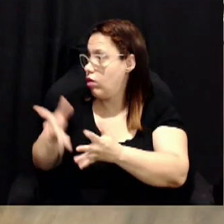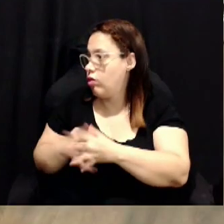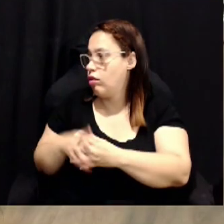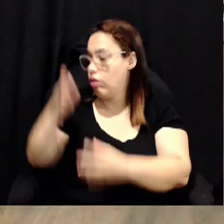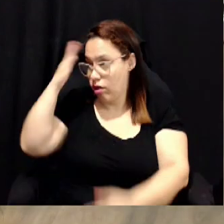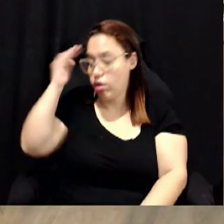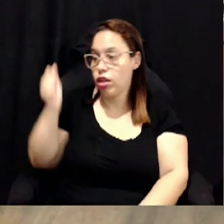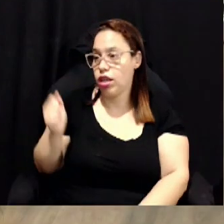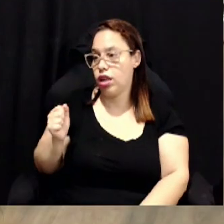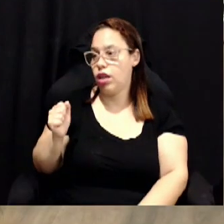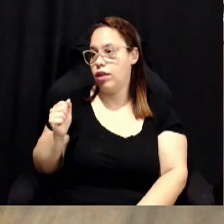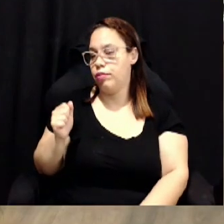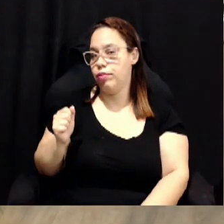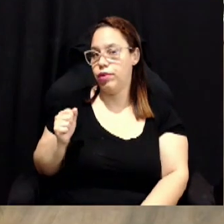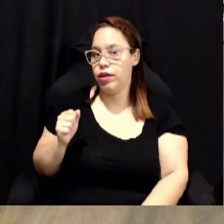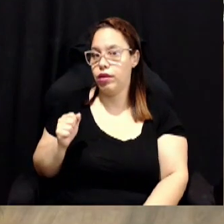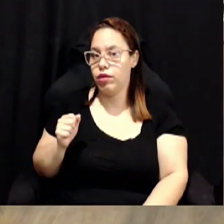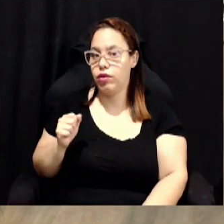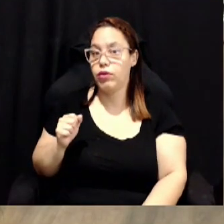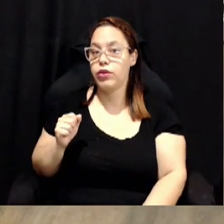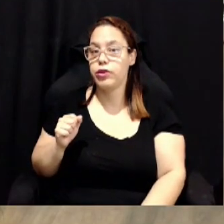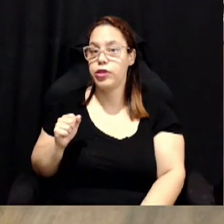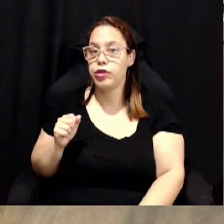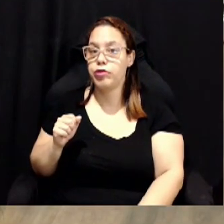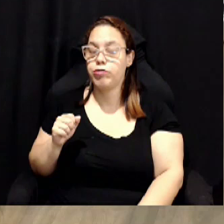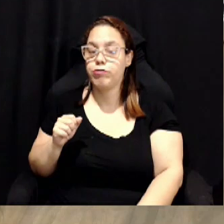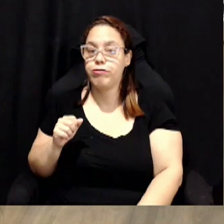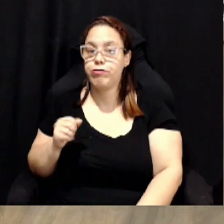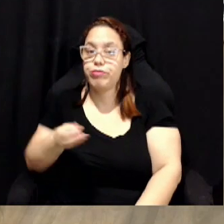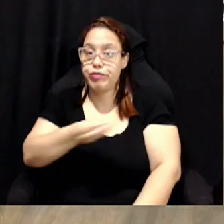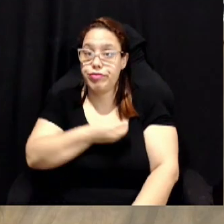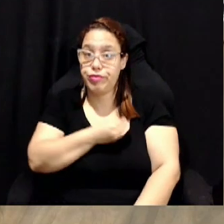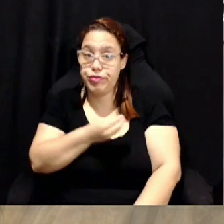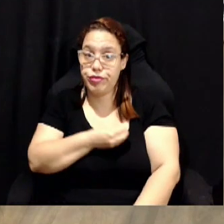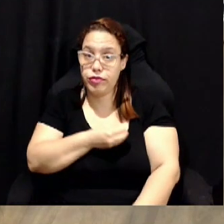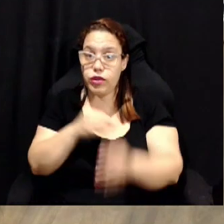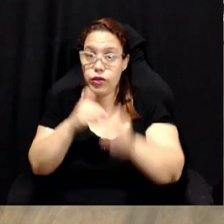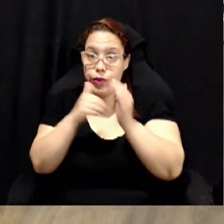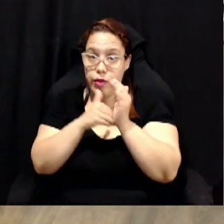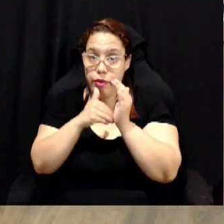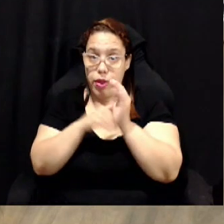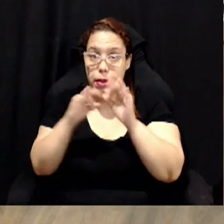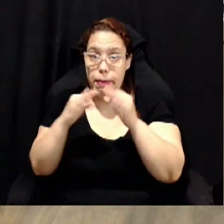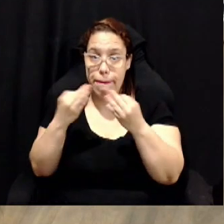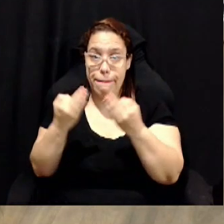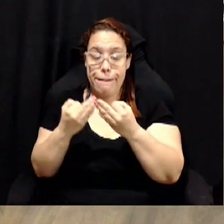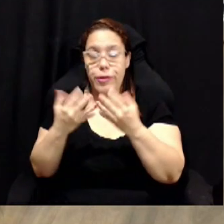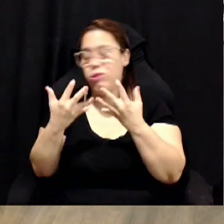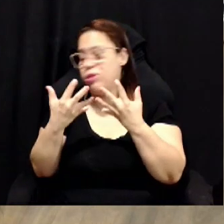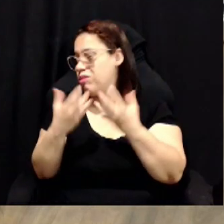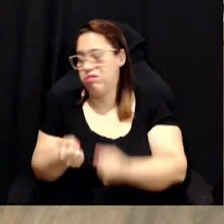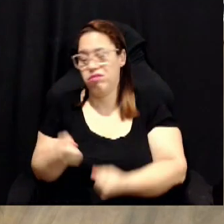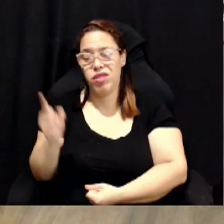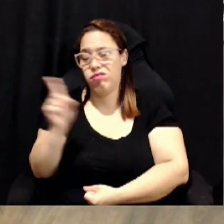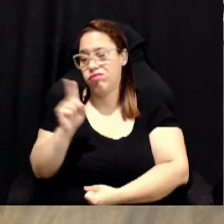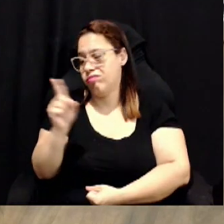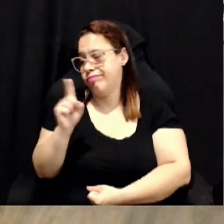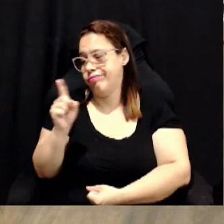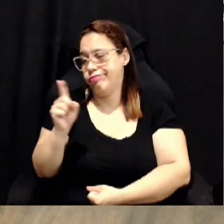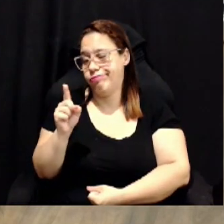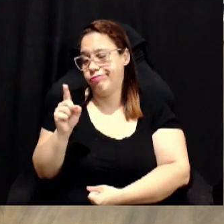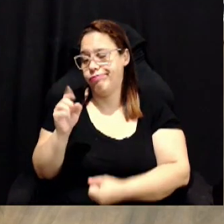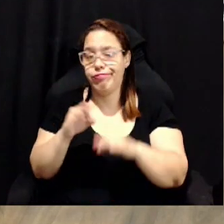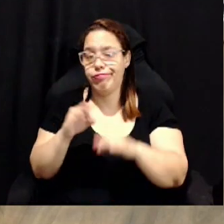de situações em que a criança vive escondida, famílias que não aceitam, né? Uhum. E a família só vive dentro